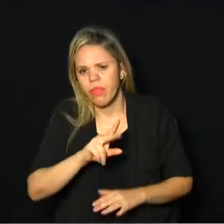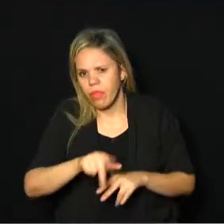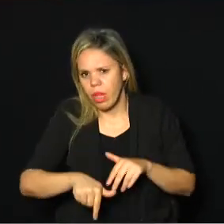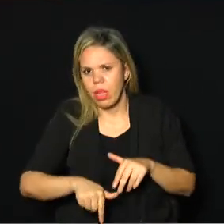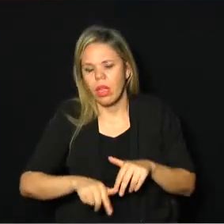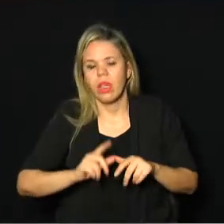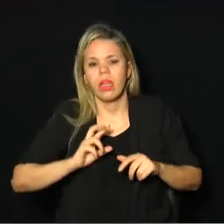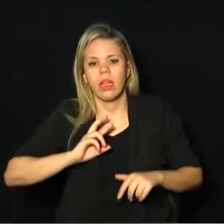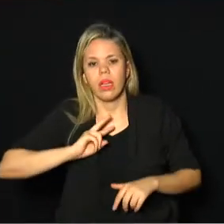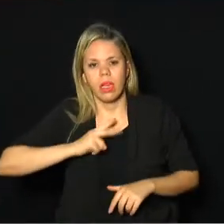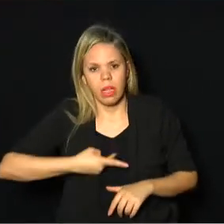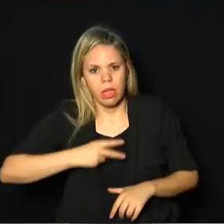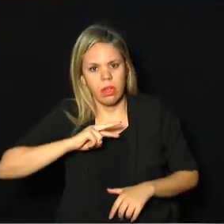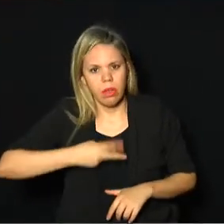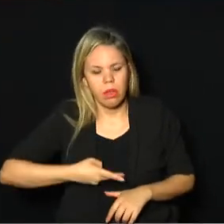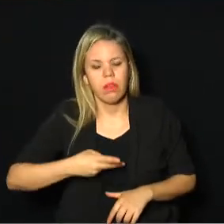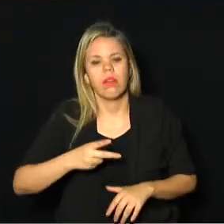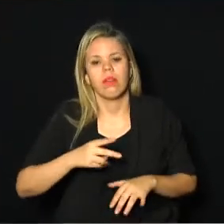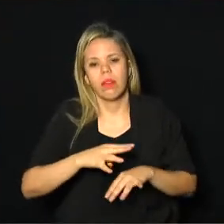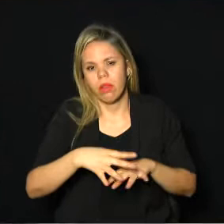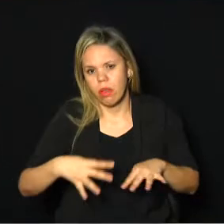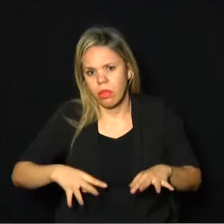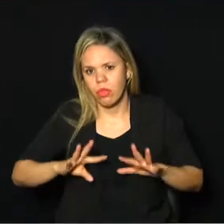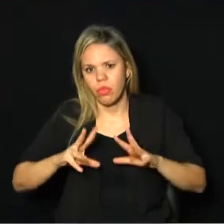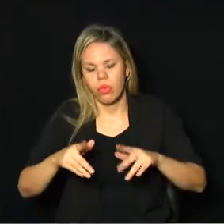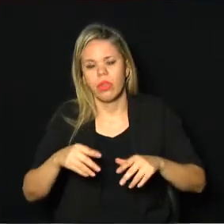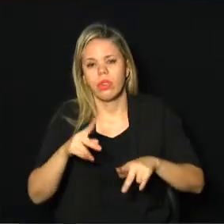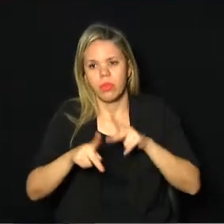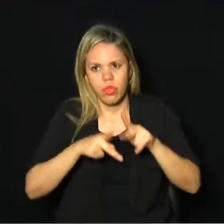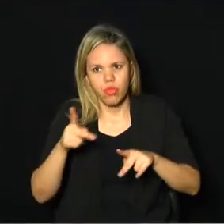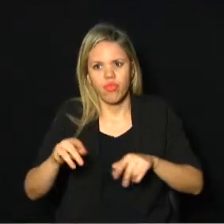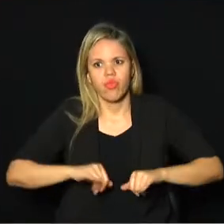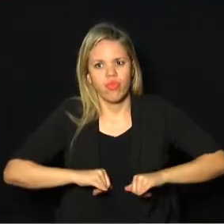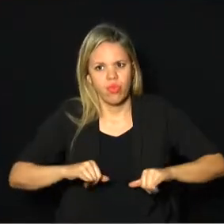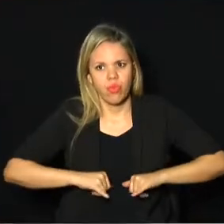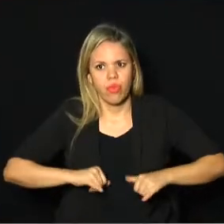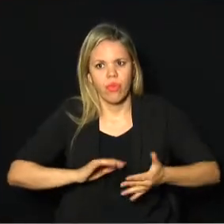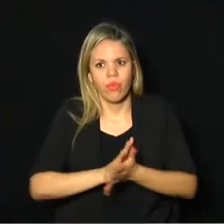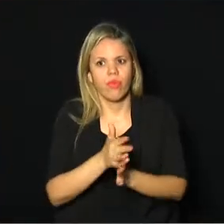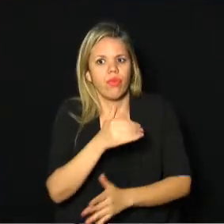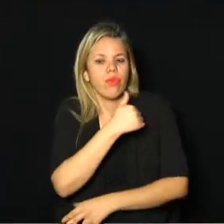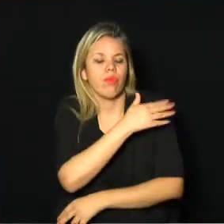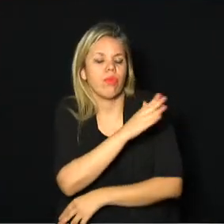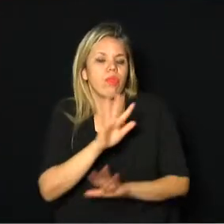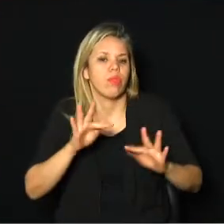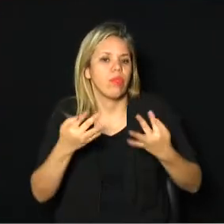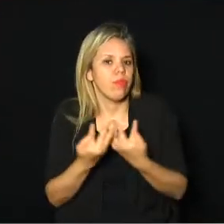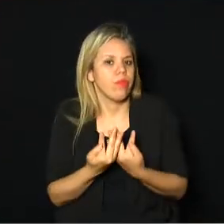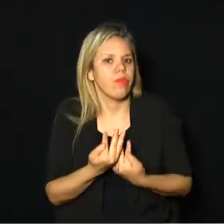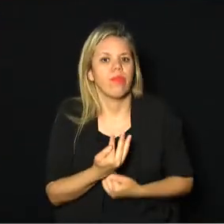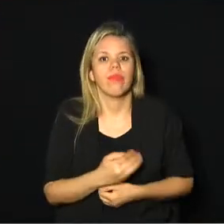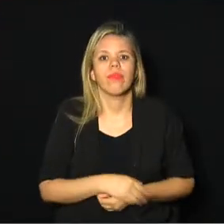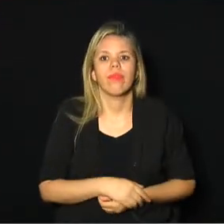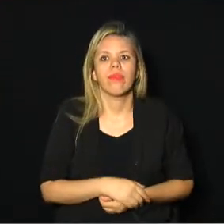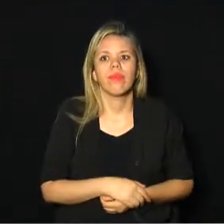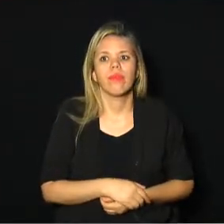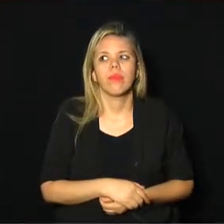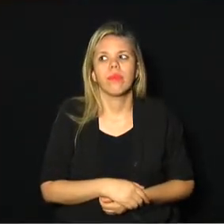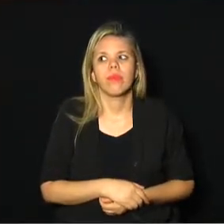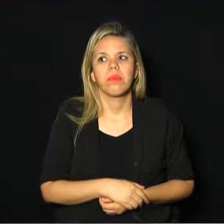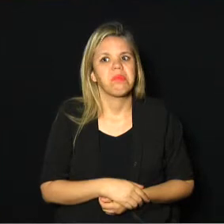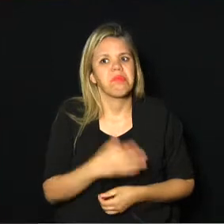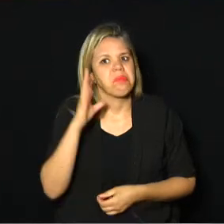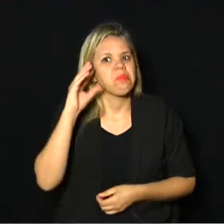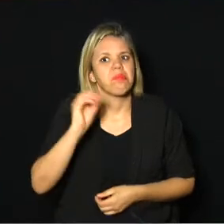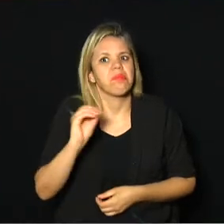e transexuais. Então, assim, é um público aí que sofre muito preconceito, né? E muitas vezes a família não entende,